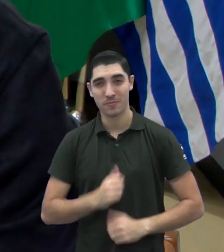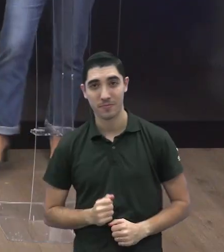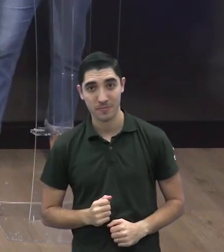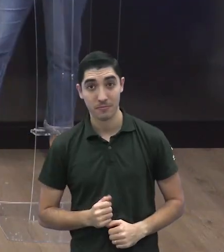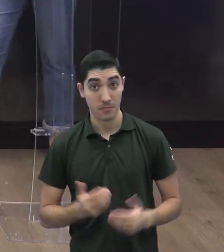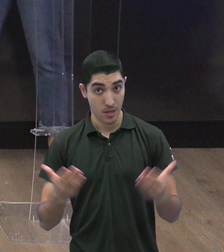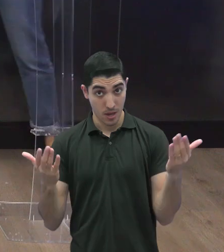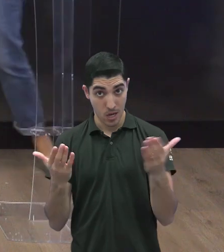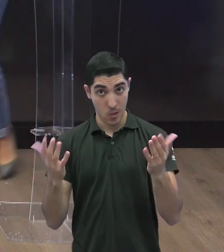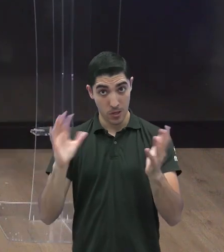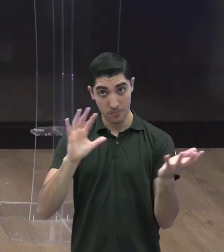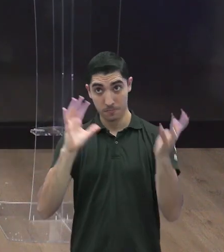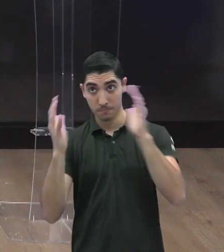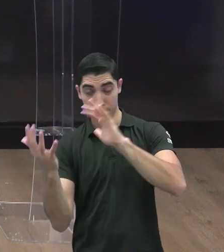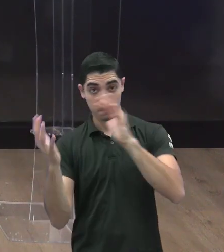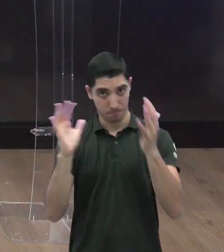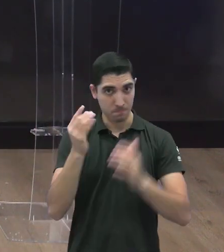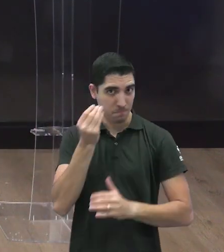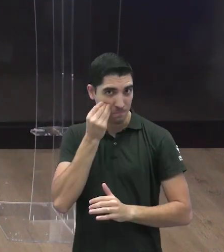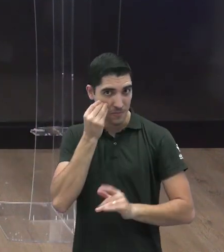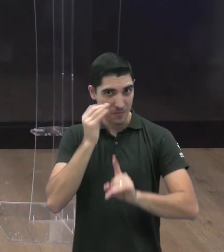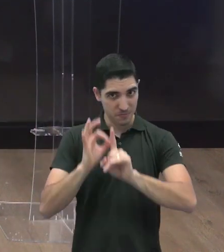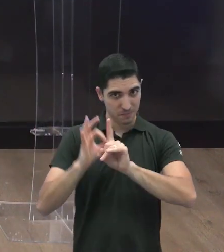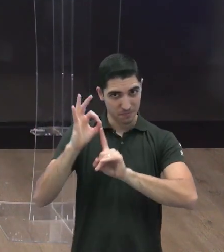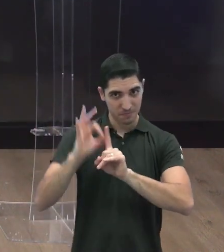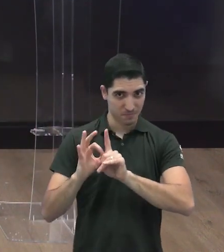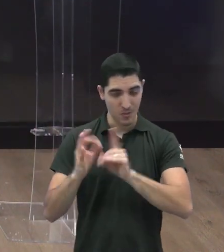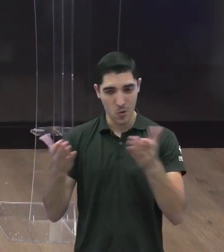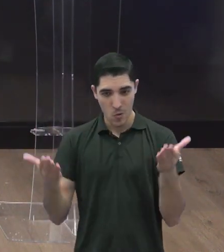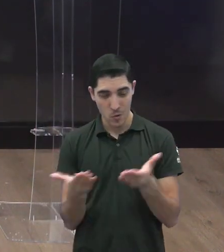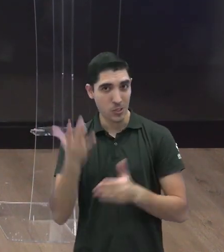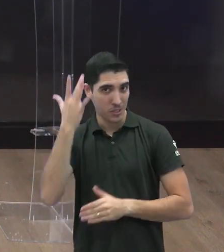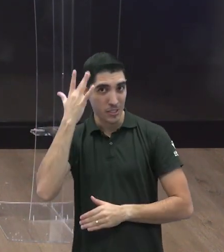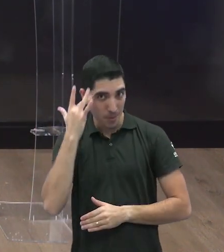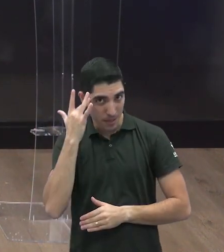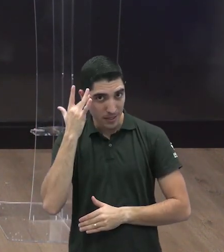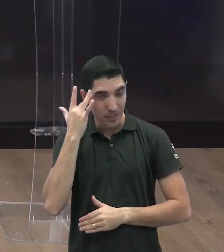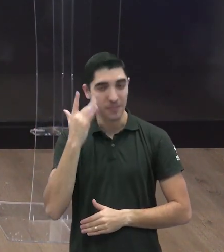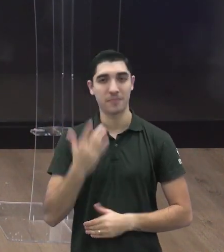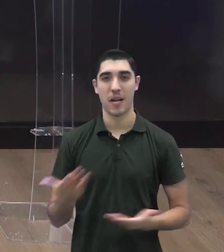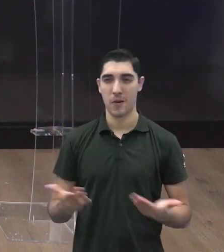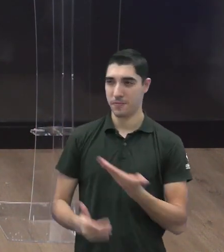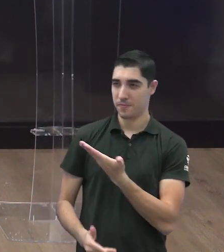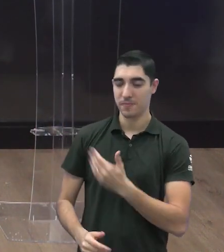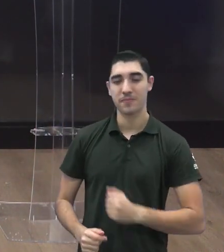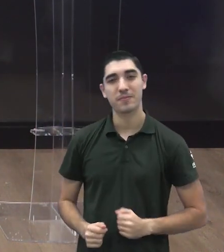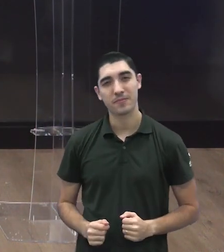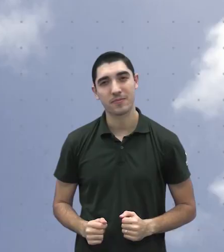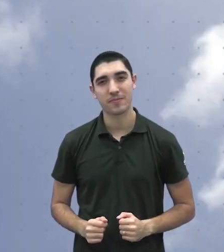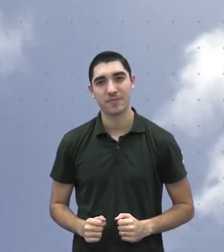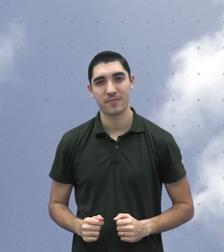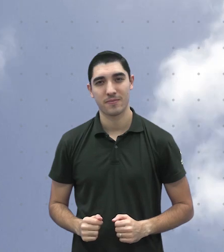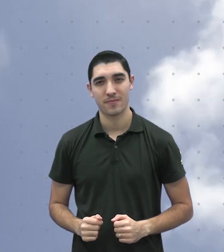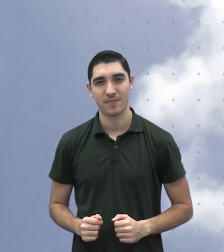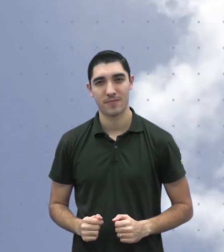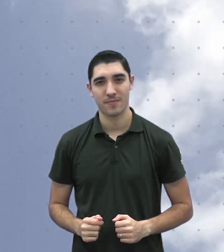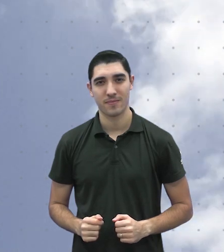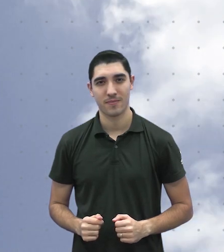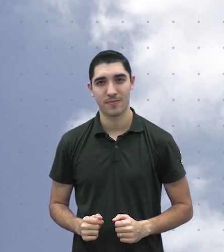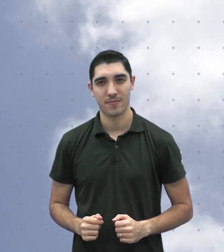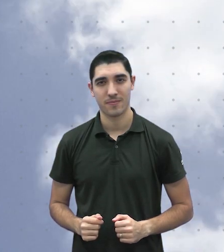demais. Hora de saber como ficam as temperaturas na tarde de hoje e também amanhã na previsão do tempo.